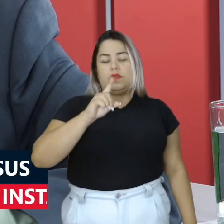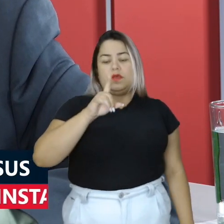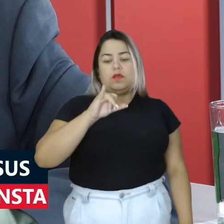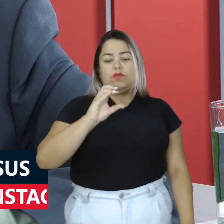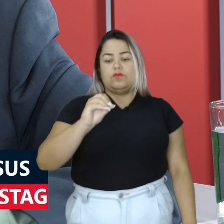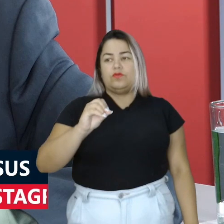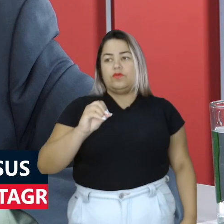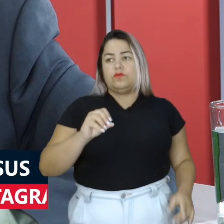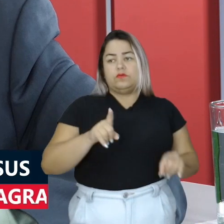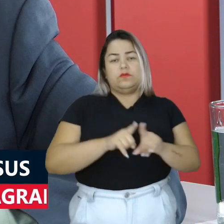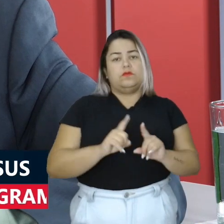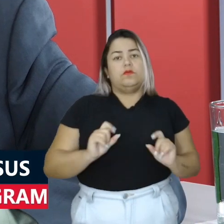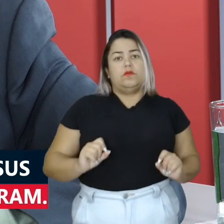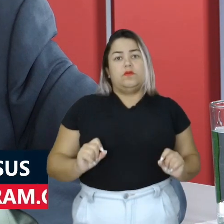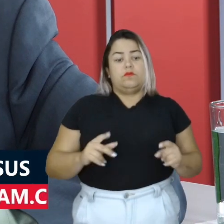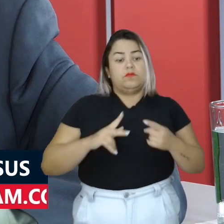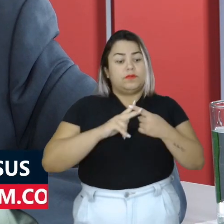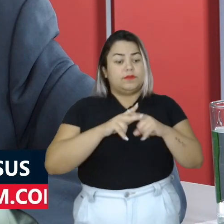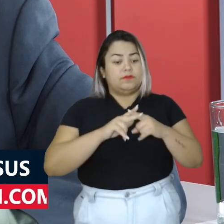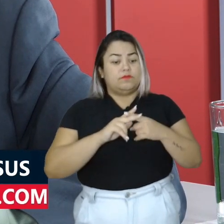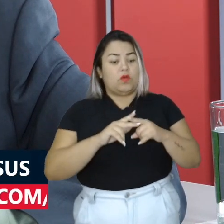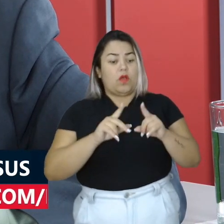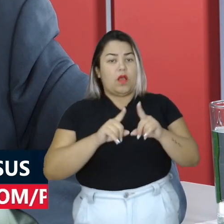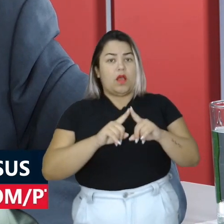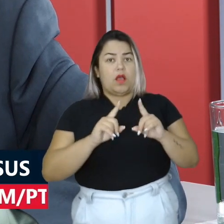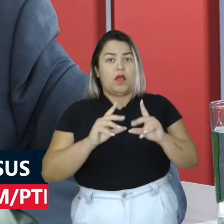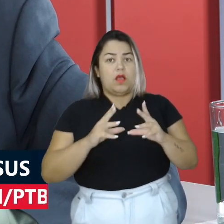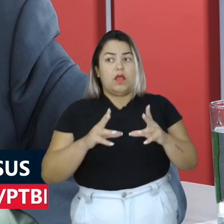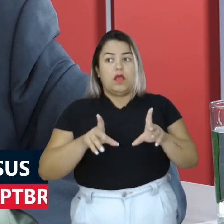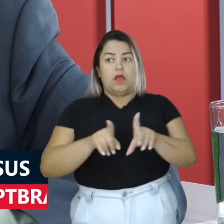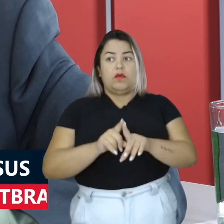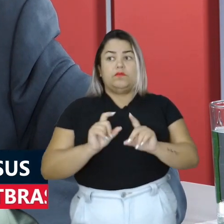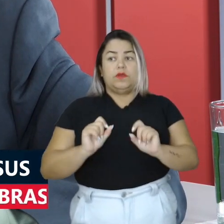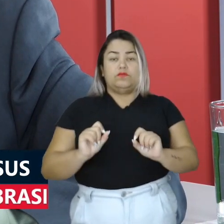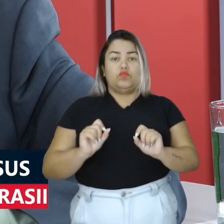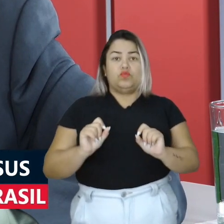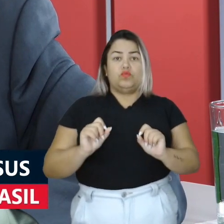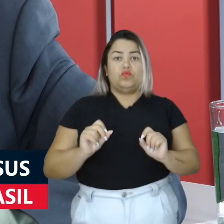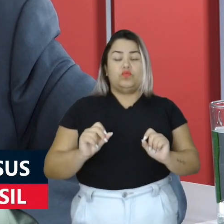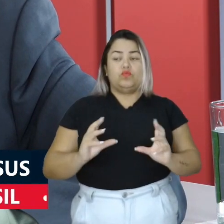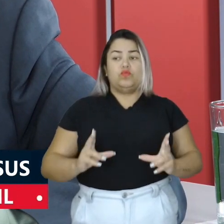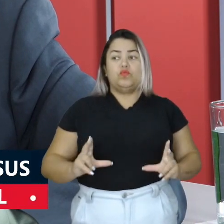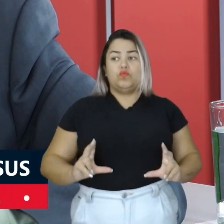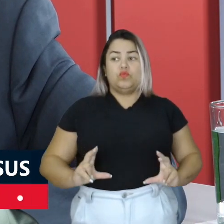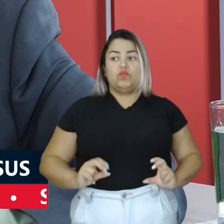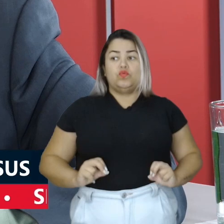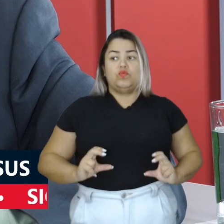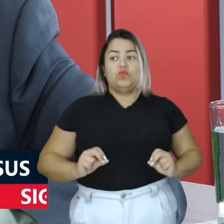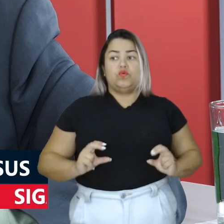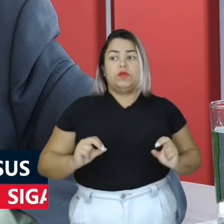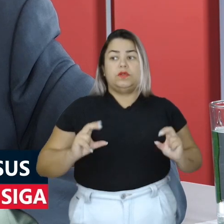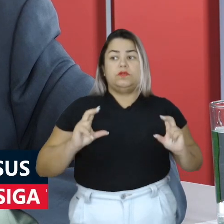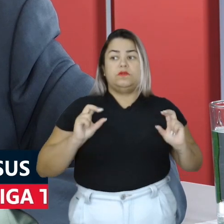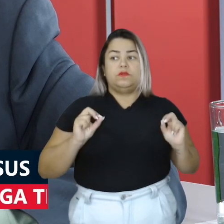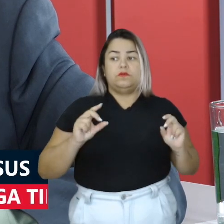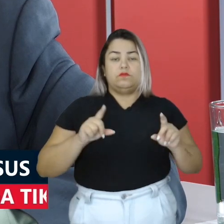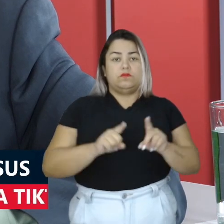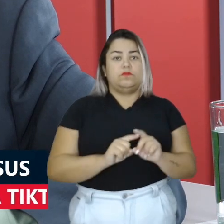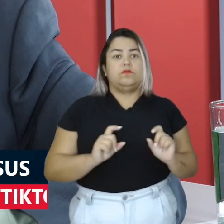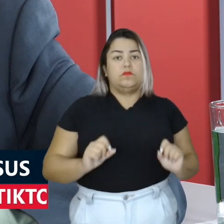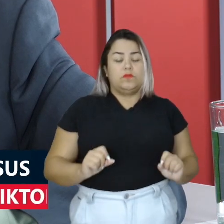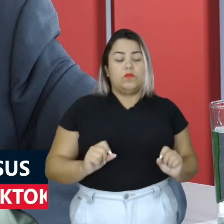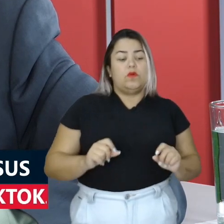o tratamento de câncer. Essa é outra área importante que nós vamos ter recursos do Ministério da